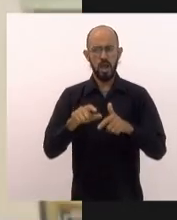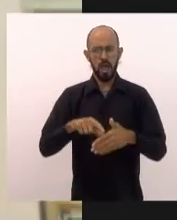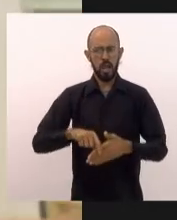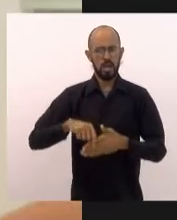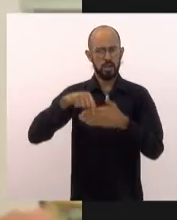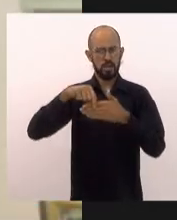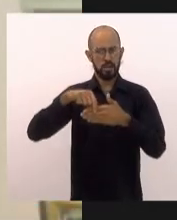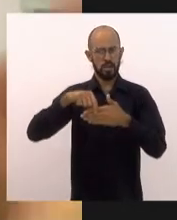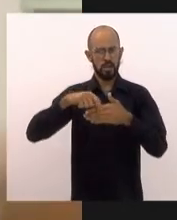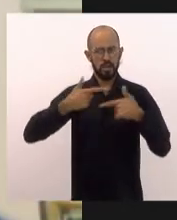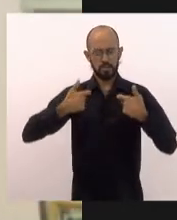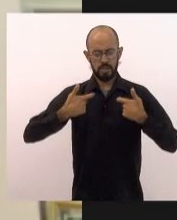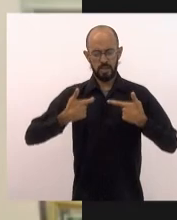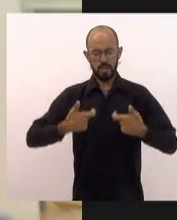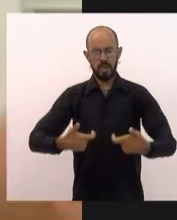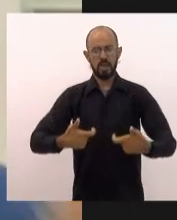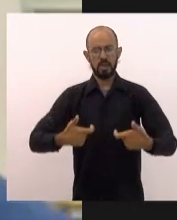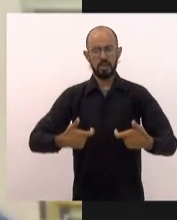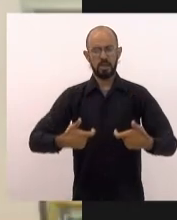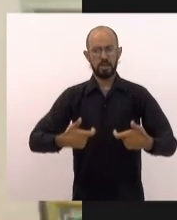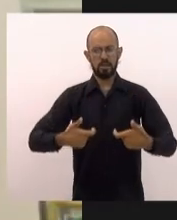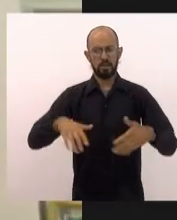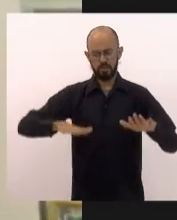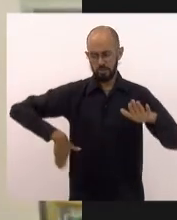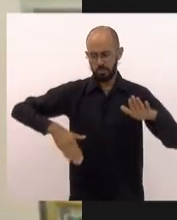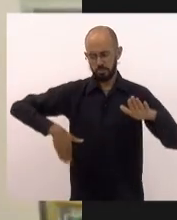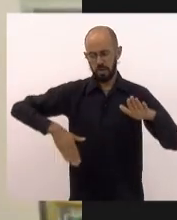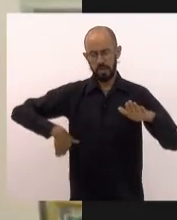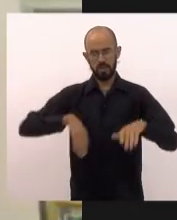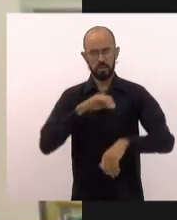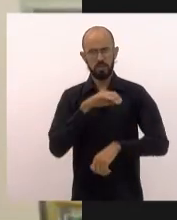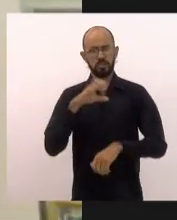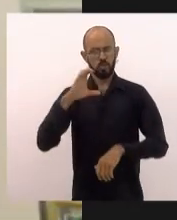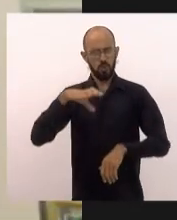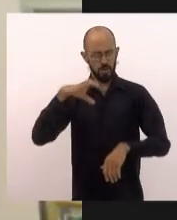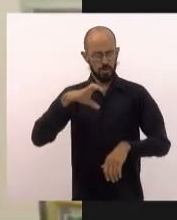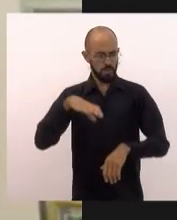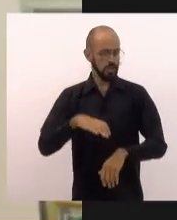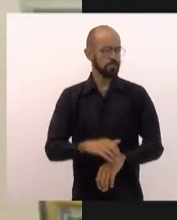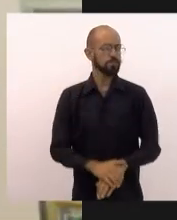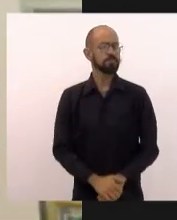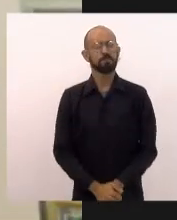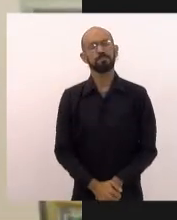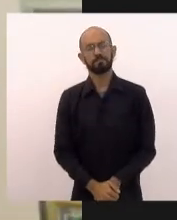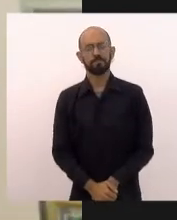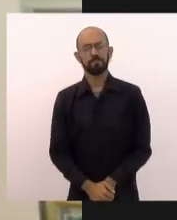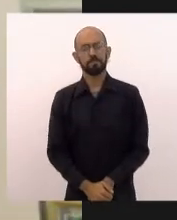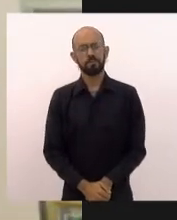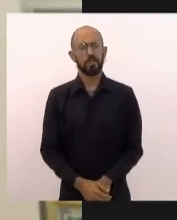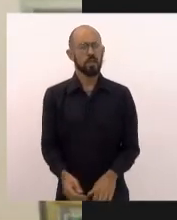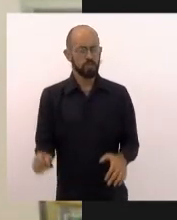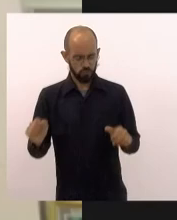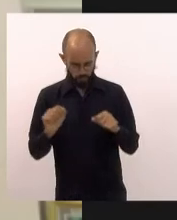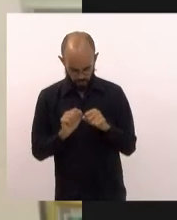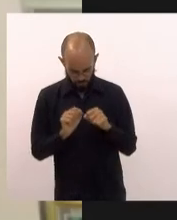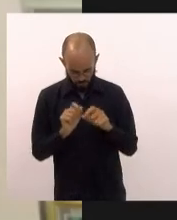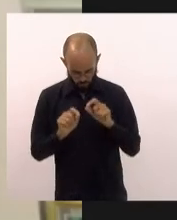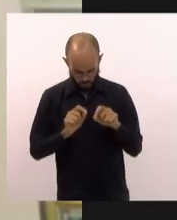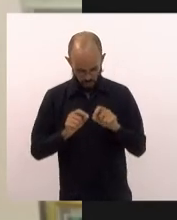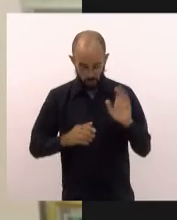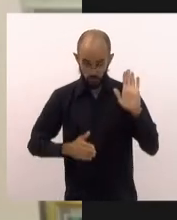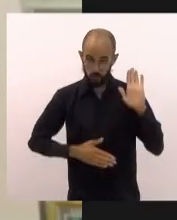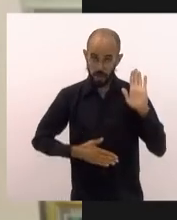de guerra montada no litoral do Rio de Janeiro, mais precisamente em Copacabana, no sentido de que